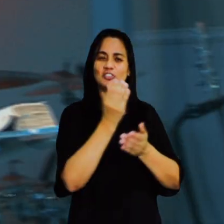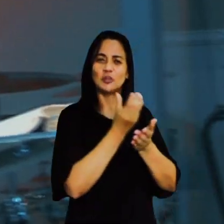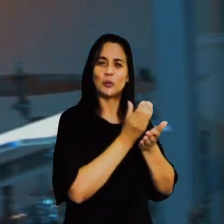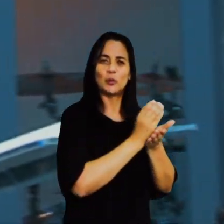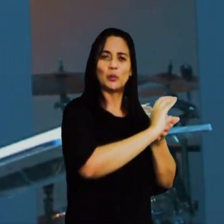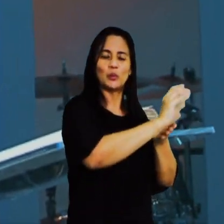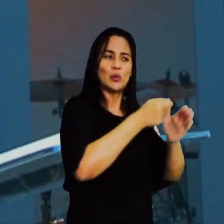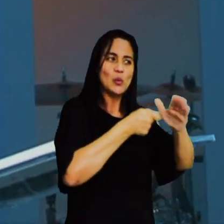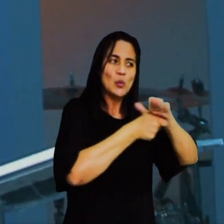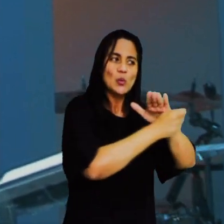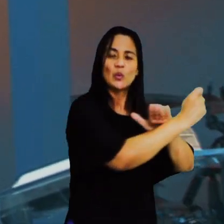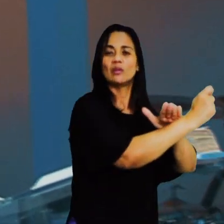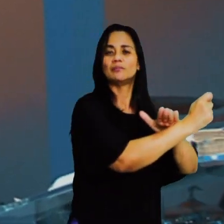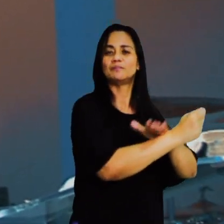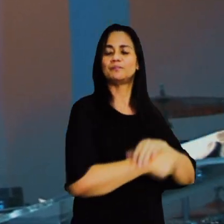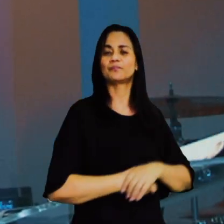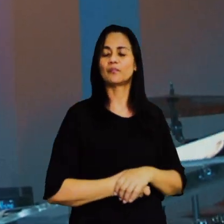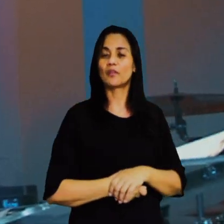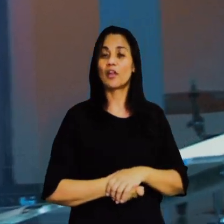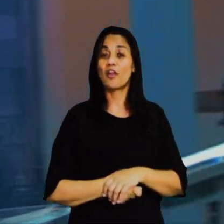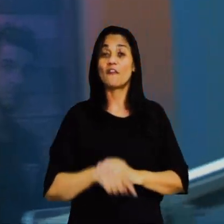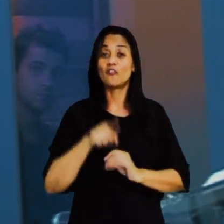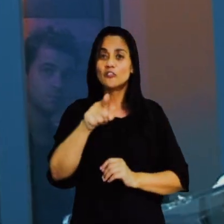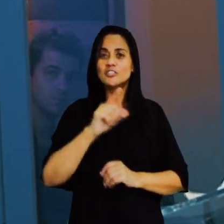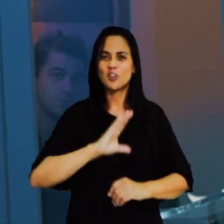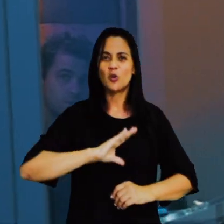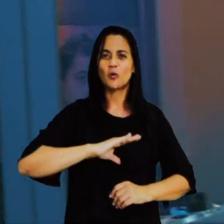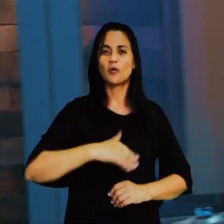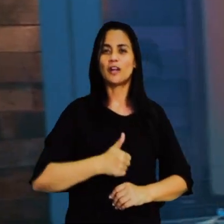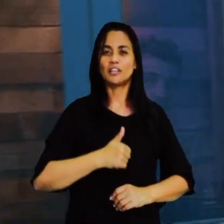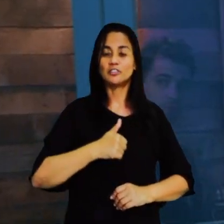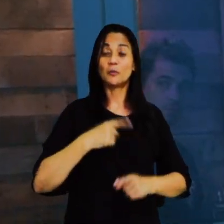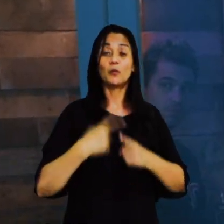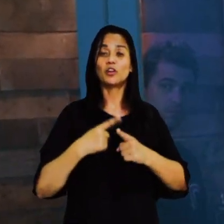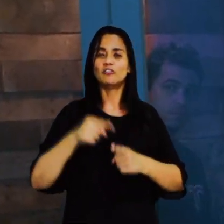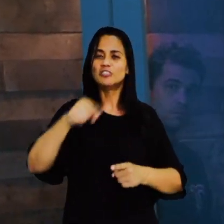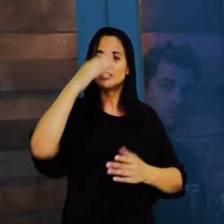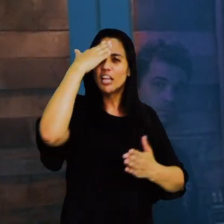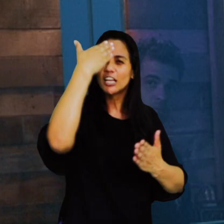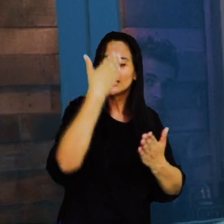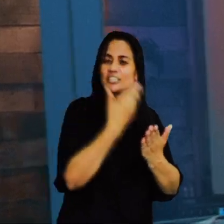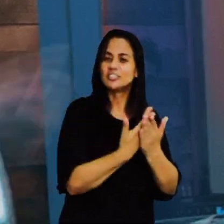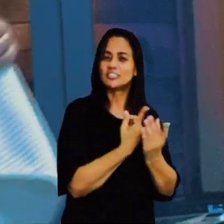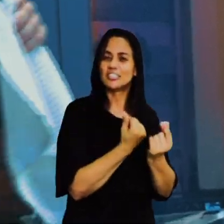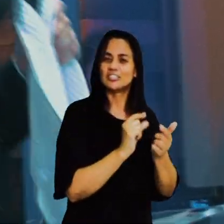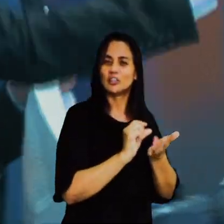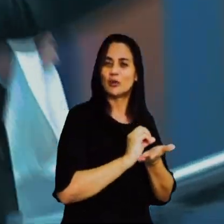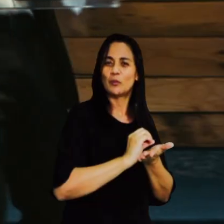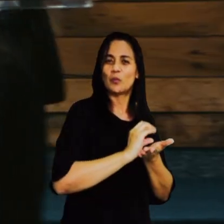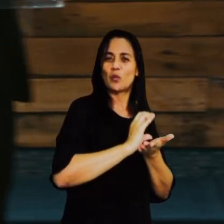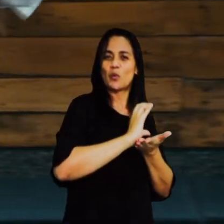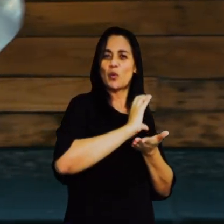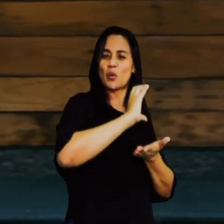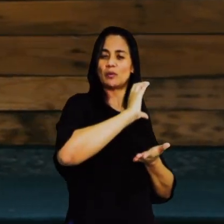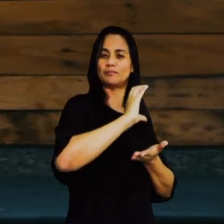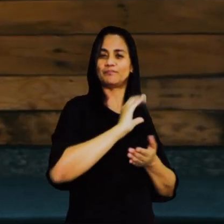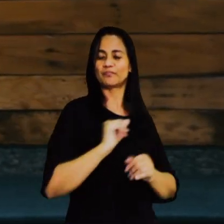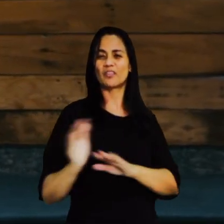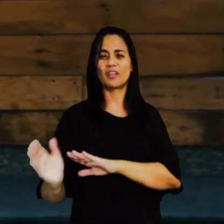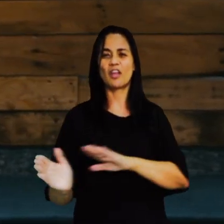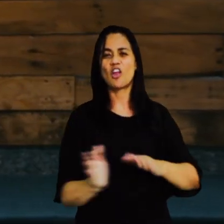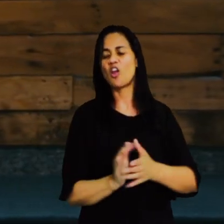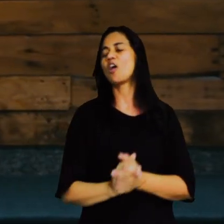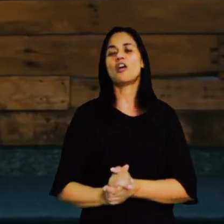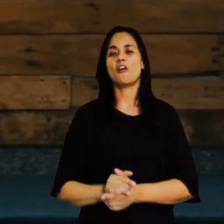Você encara um trabalho que, humanamente falando, você não tem condições de fazer. Esta é a tua